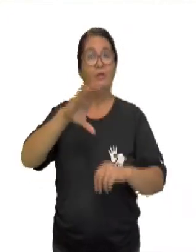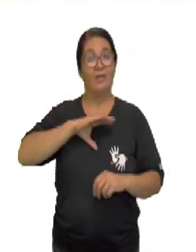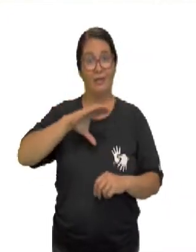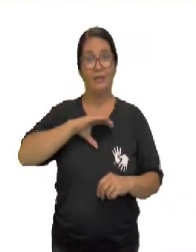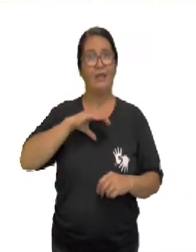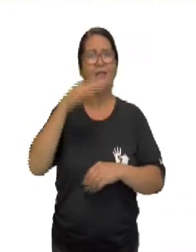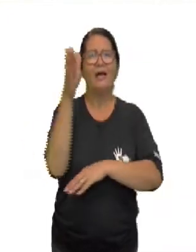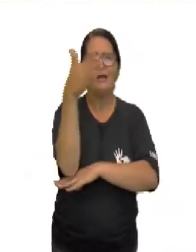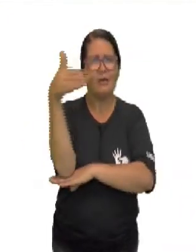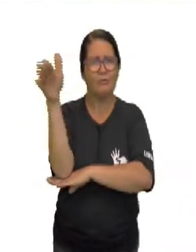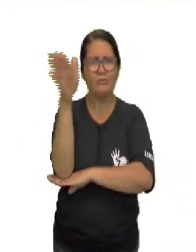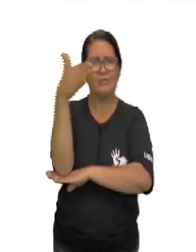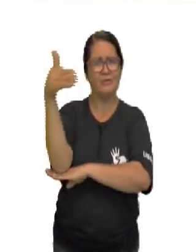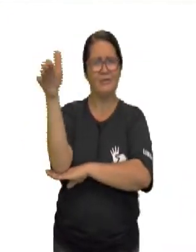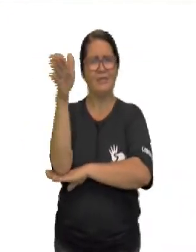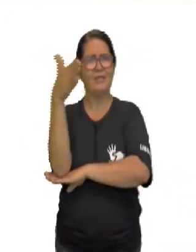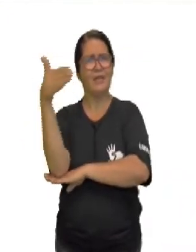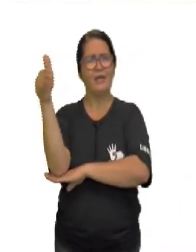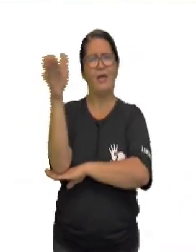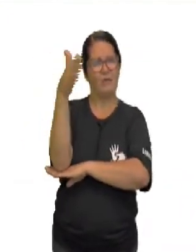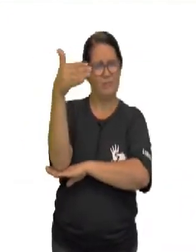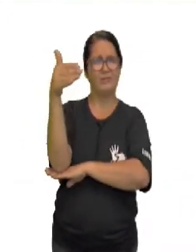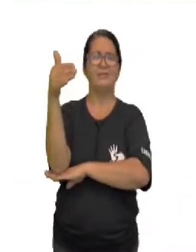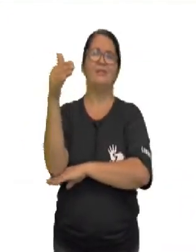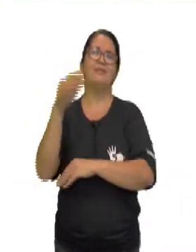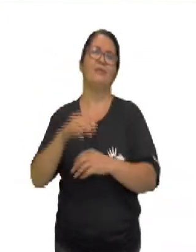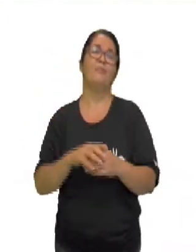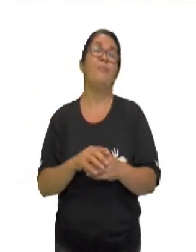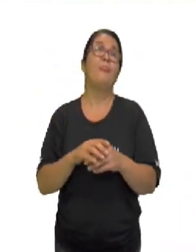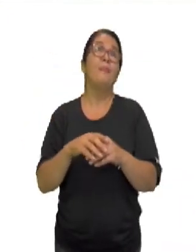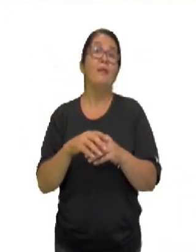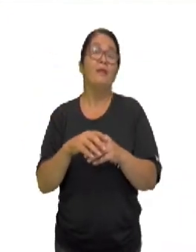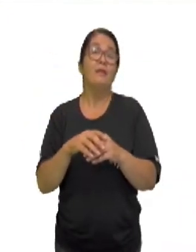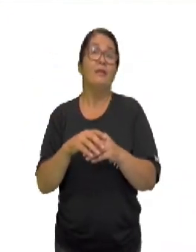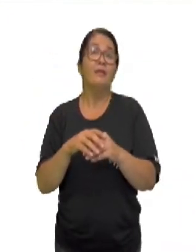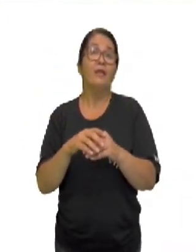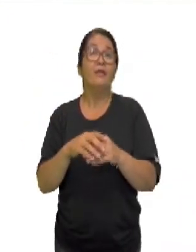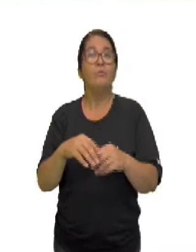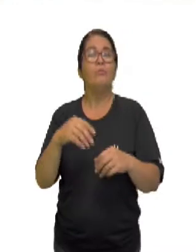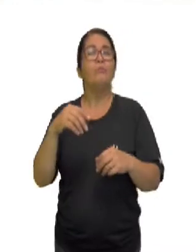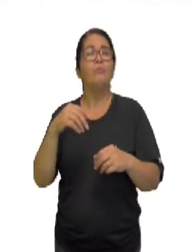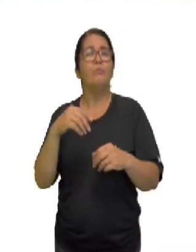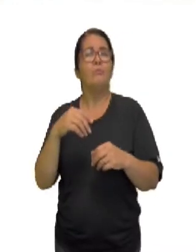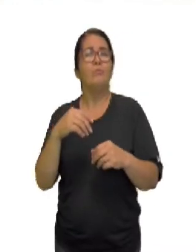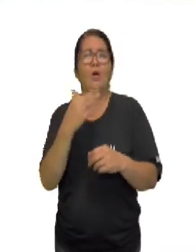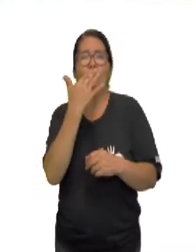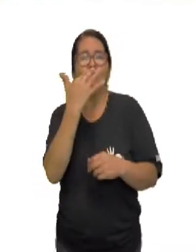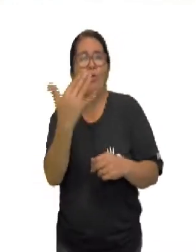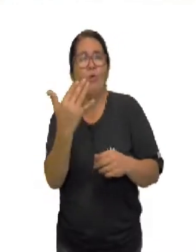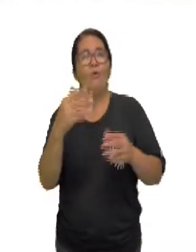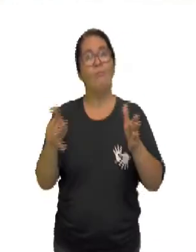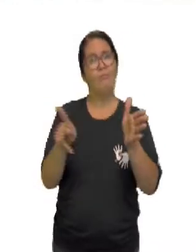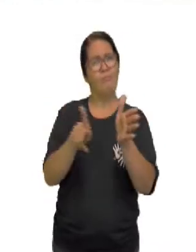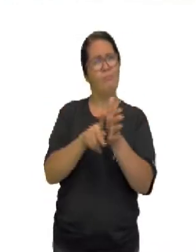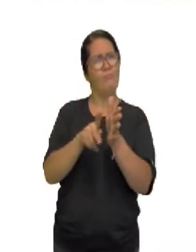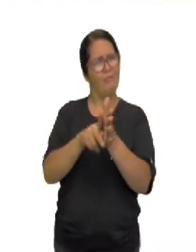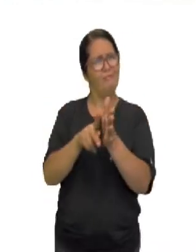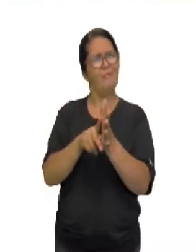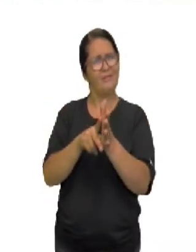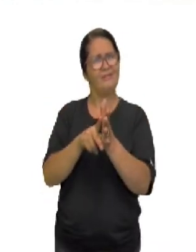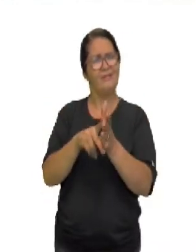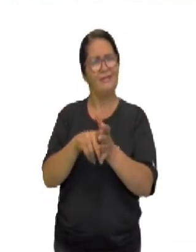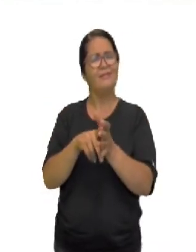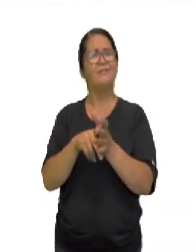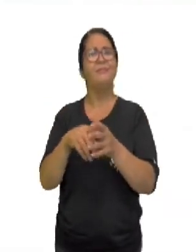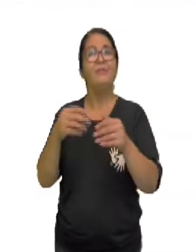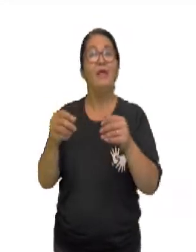de plátano, como muitas pessoas pensam. Mas a folha da bandeira é a